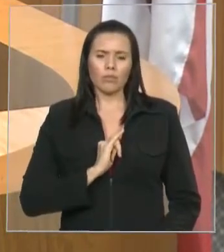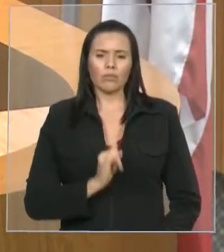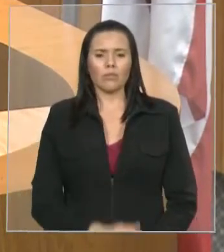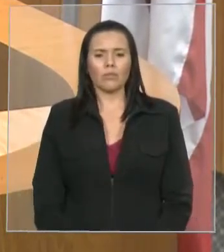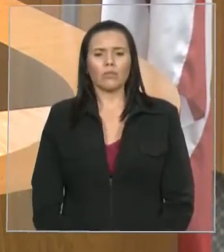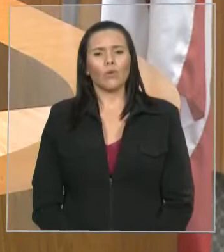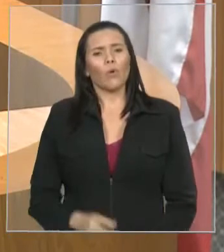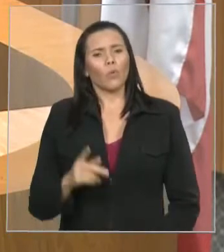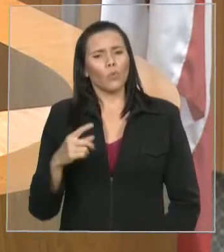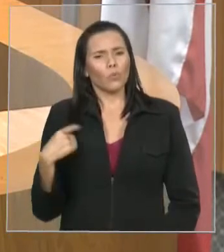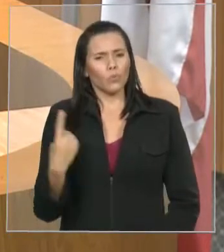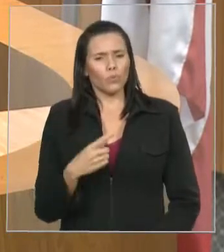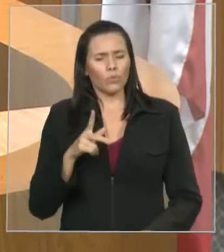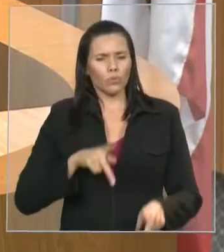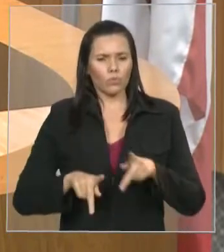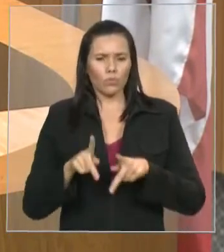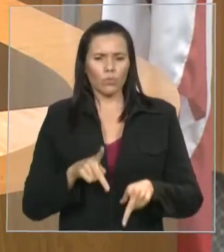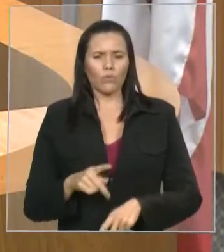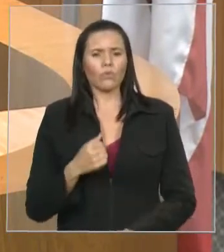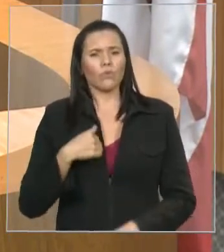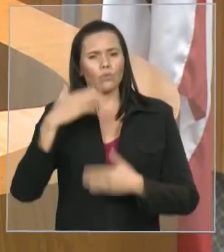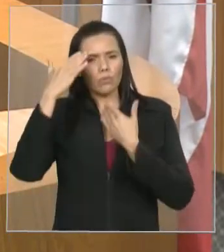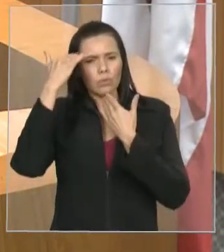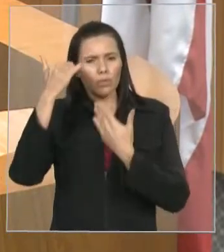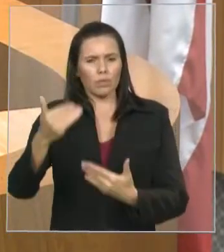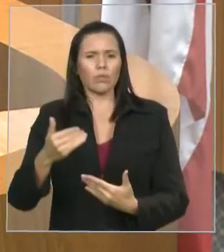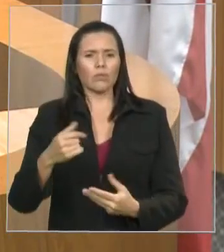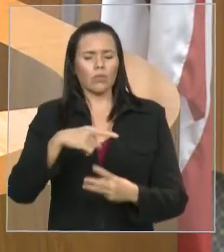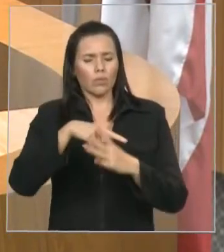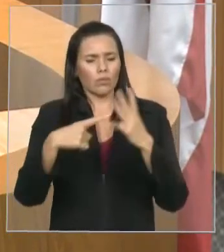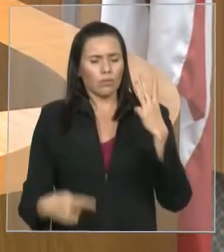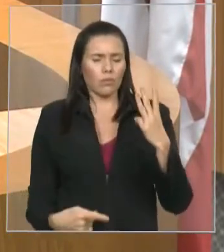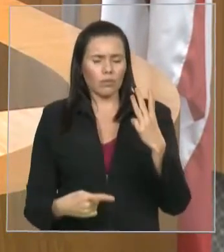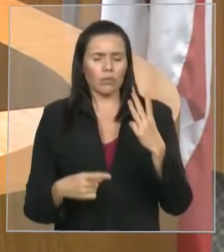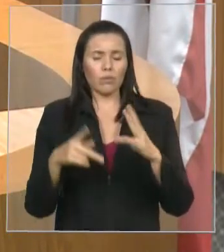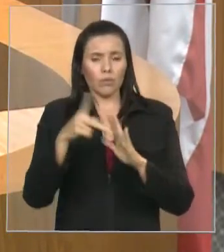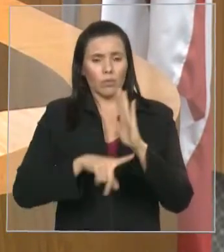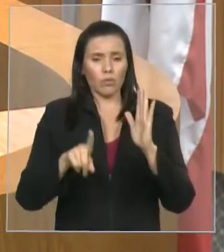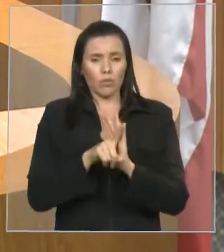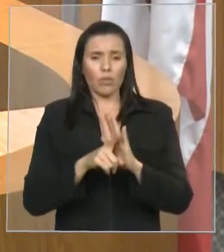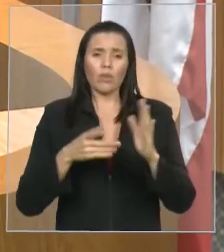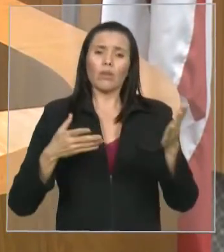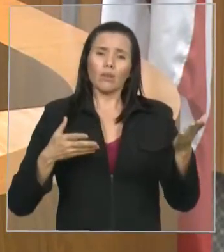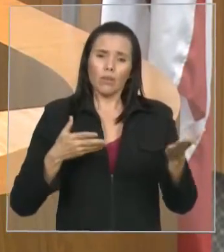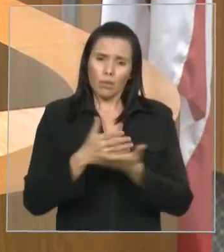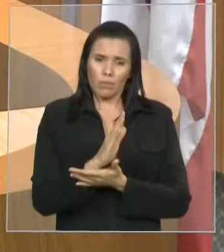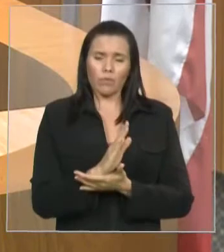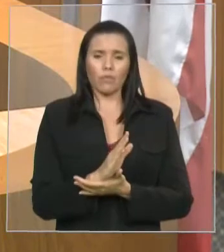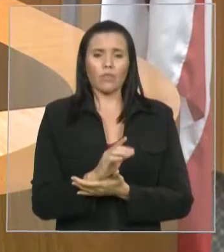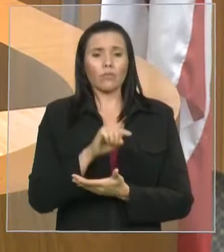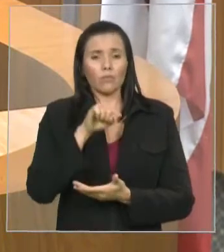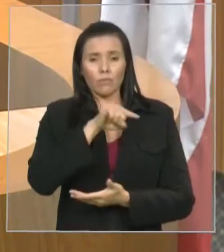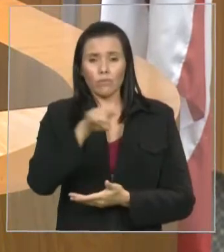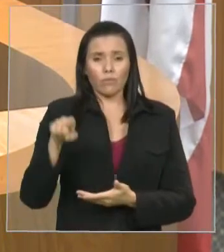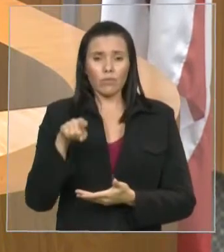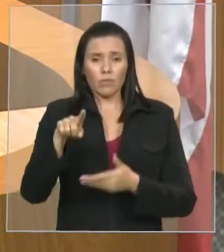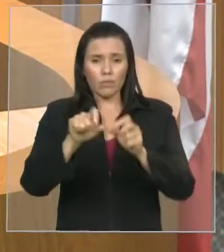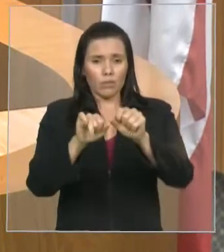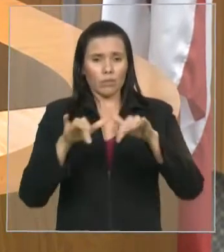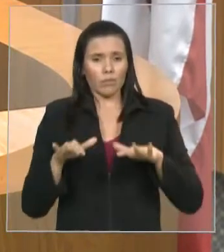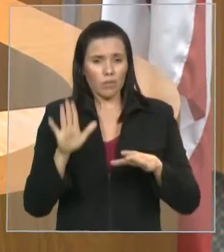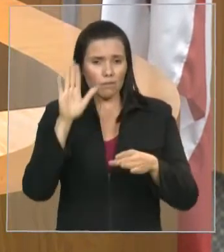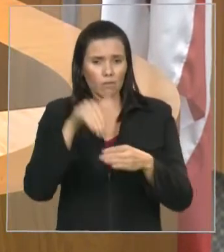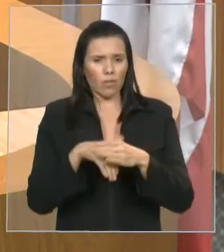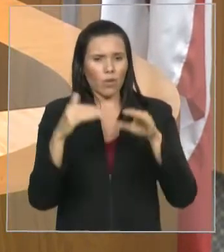casa pelas votações desses projetos de lei, ao governador por ter sancionado, inclusive, em Imperatriz,